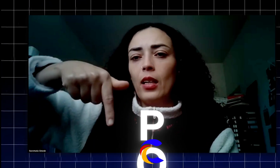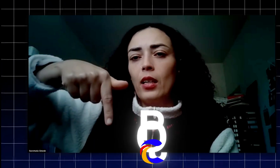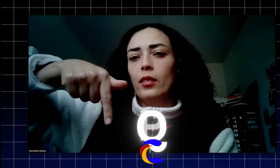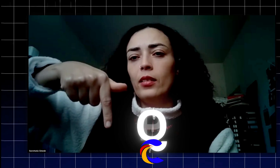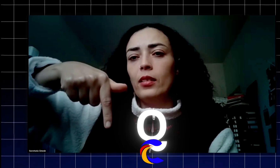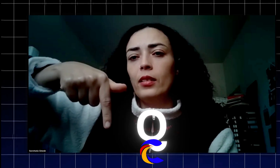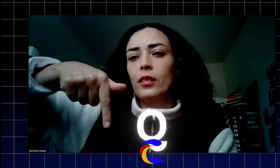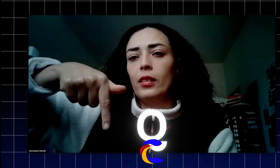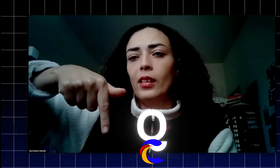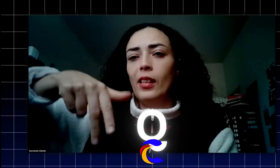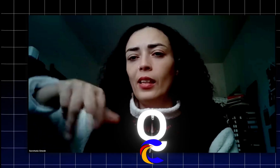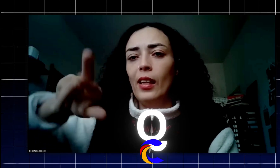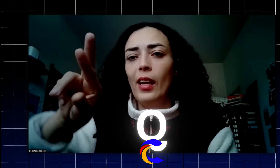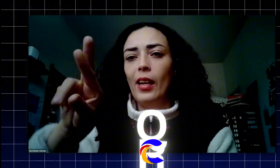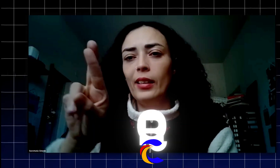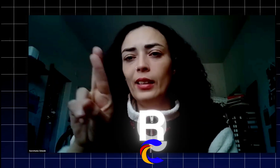Q,